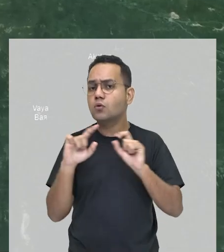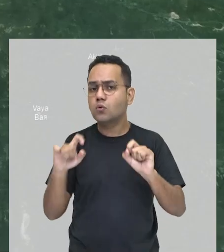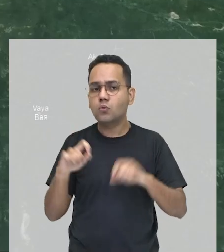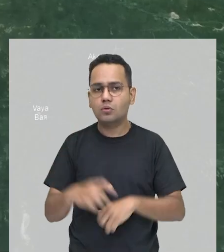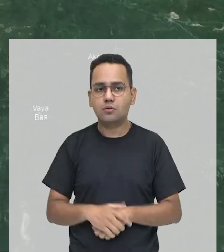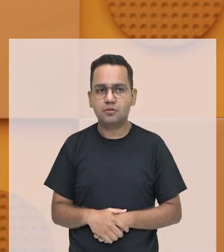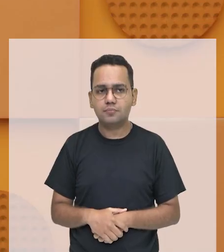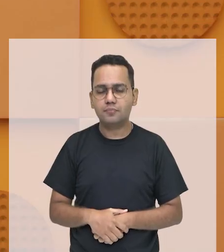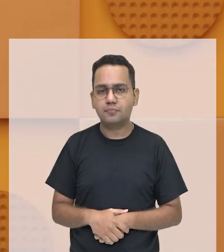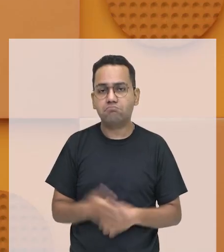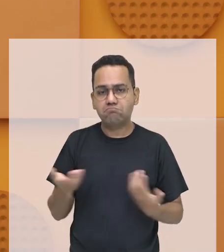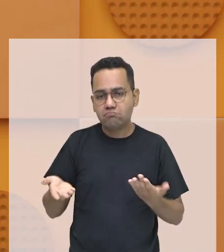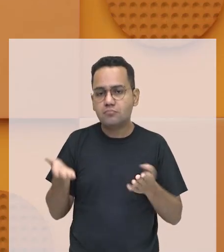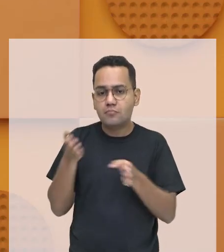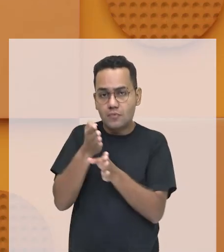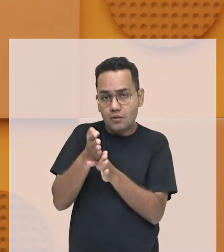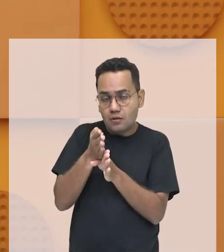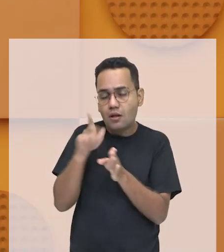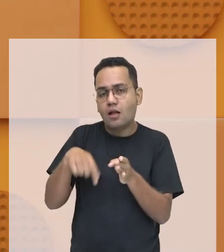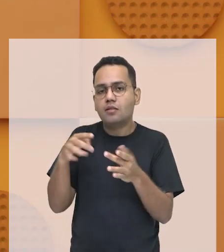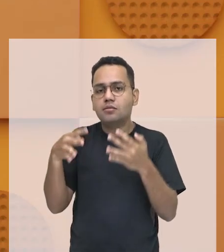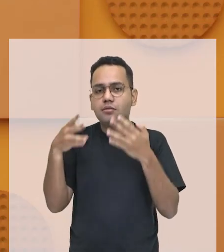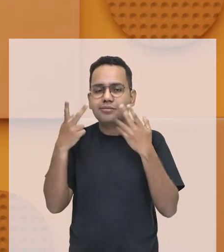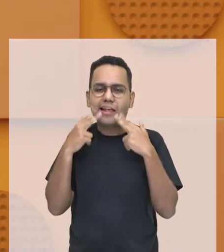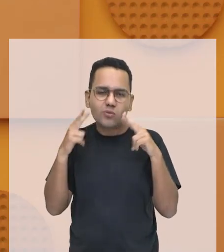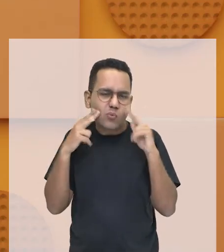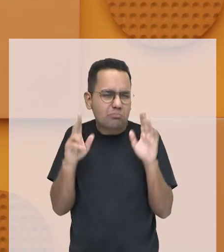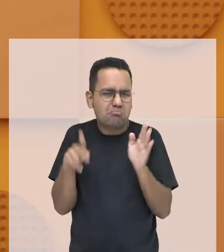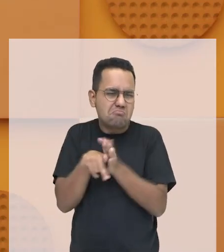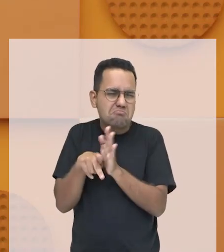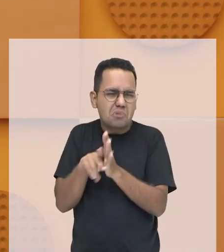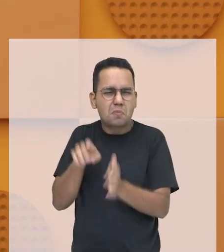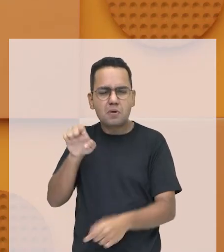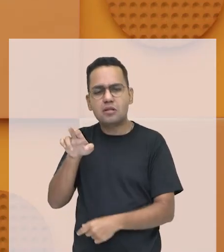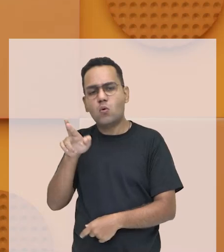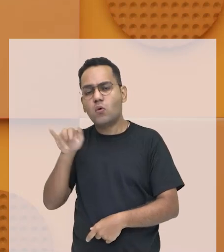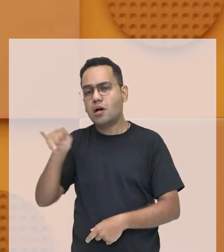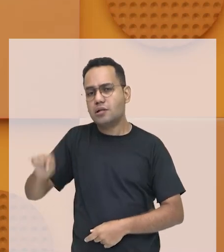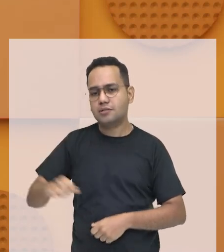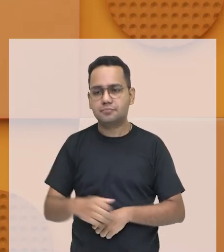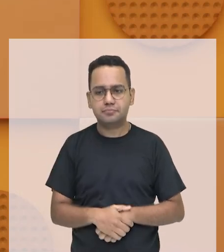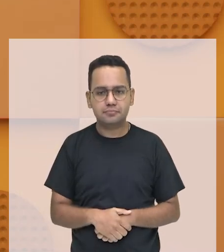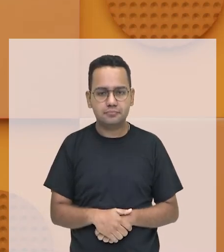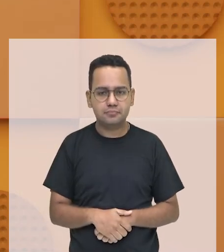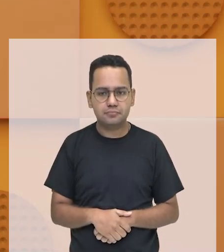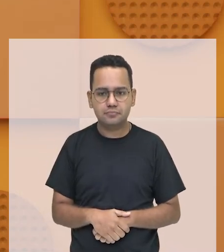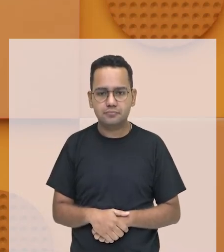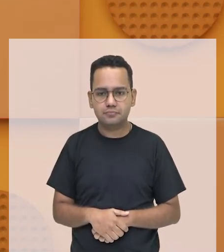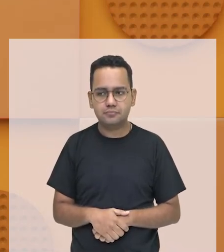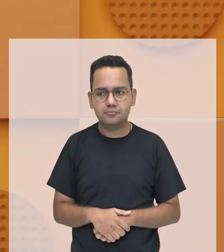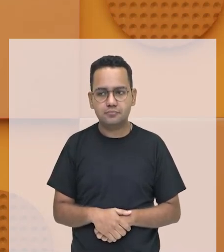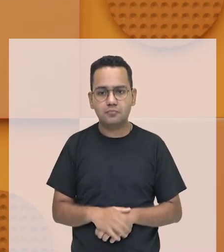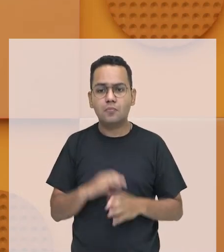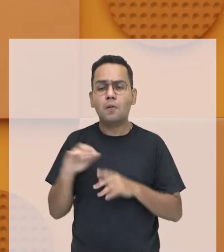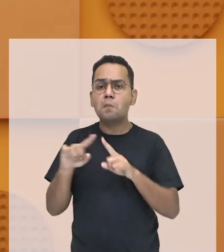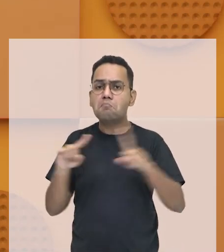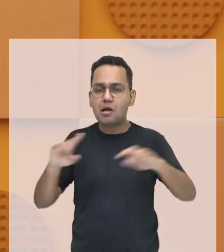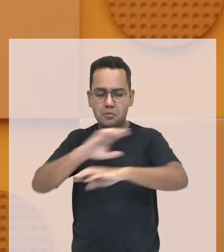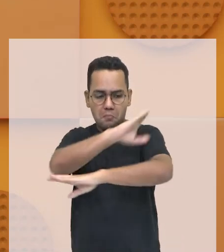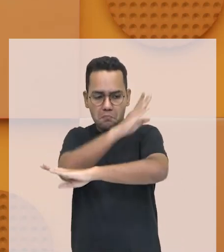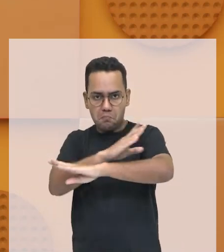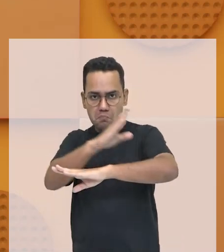justamente esses Montes Urais. Vamos observar aqui alguns detalhes. Então, os Montes